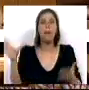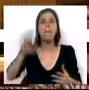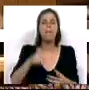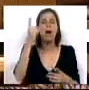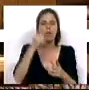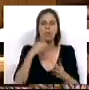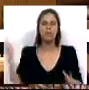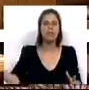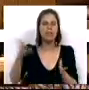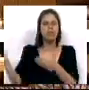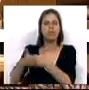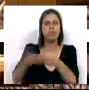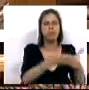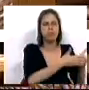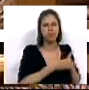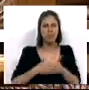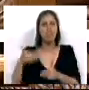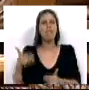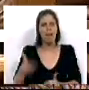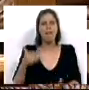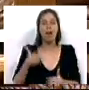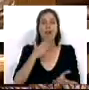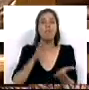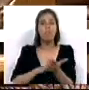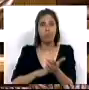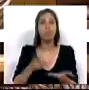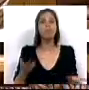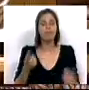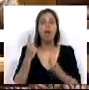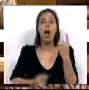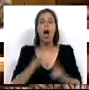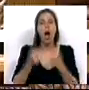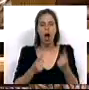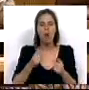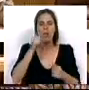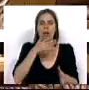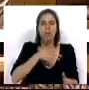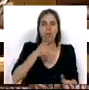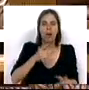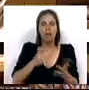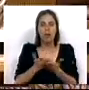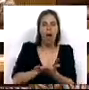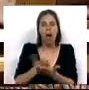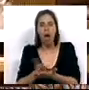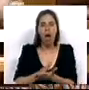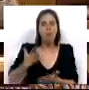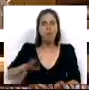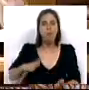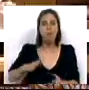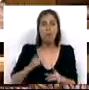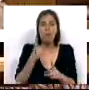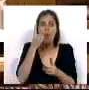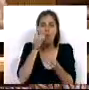uma fornada de encerramentos de estabelecimentos da restauração, porque alguns estão ainda a sobreviver na corda bamba e basta